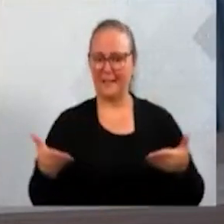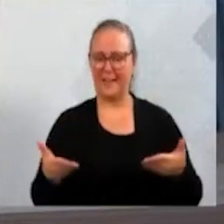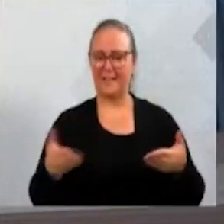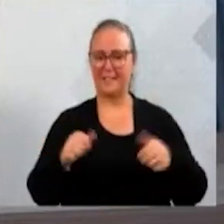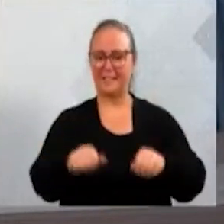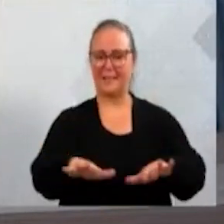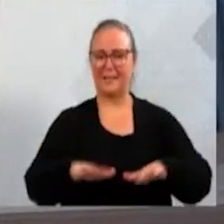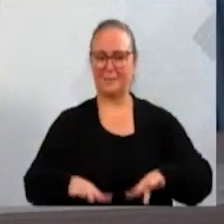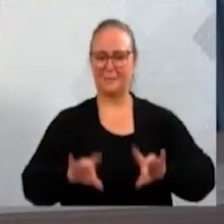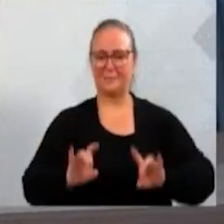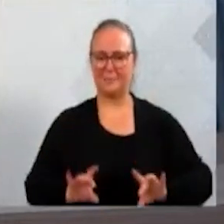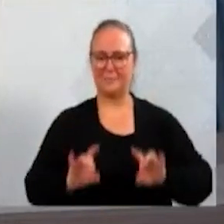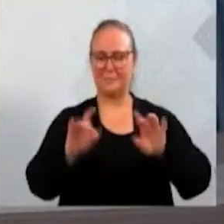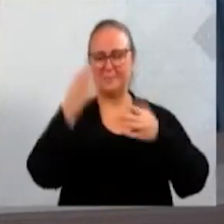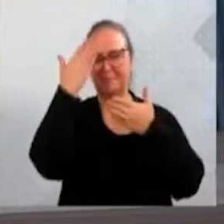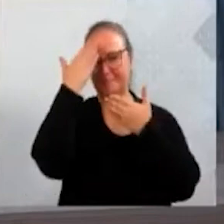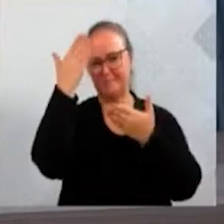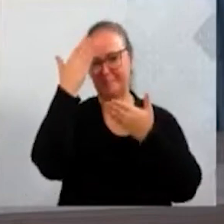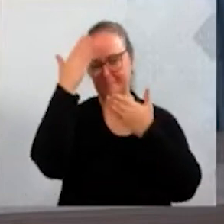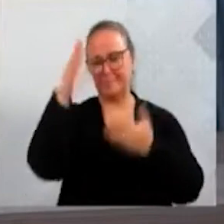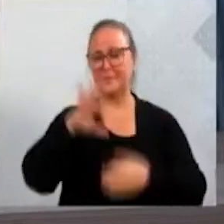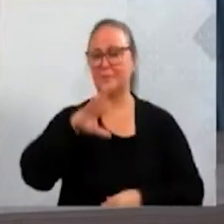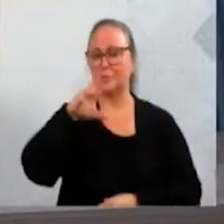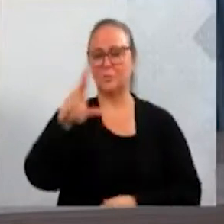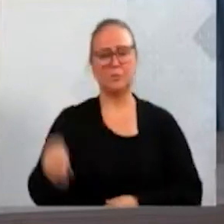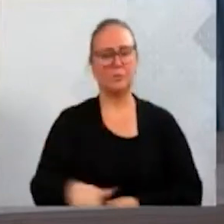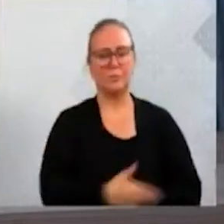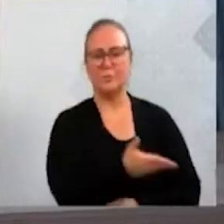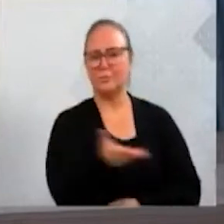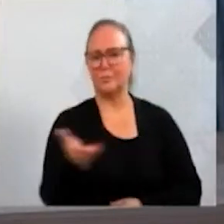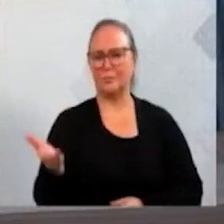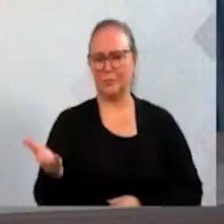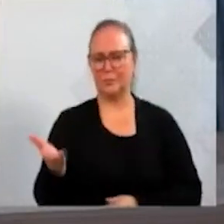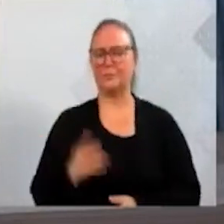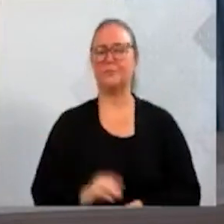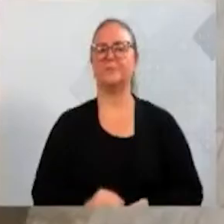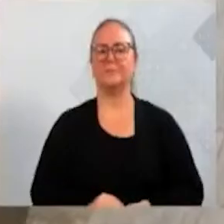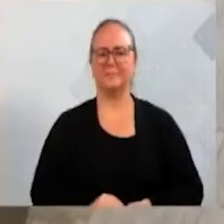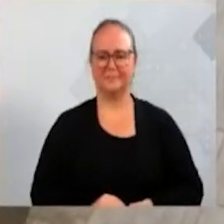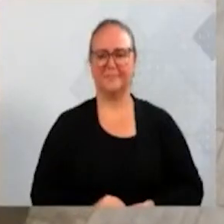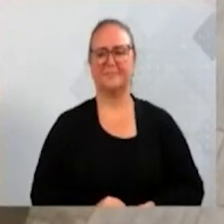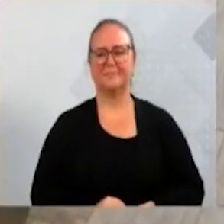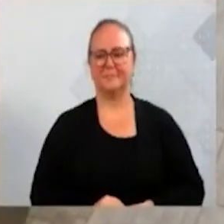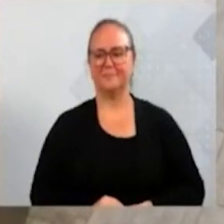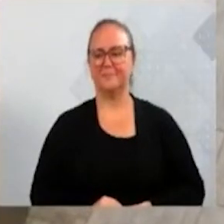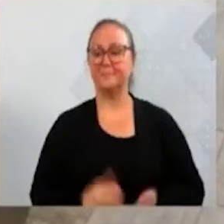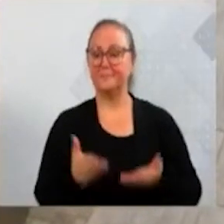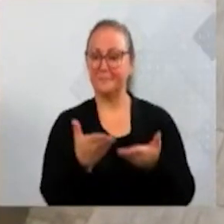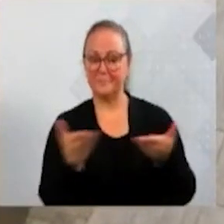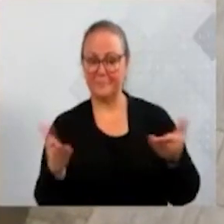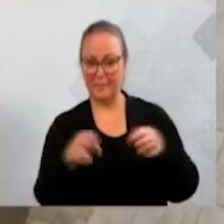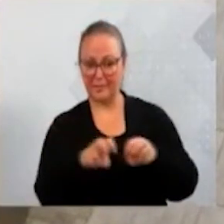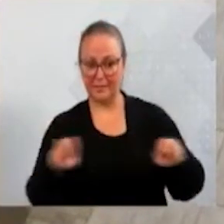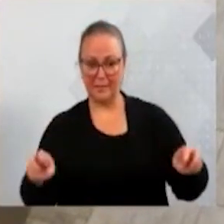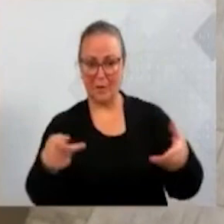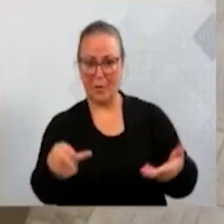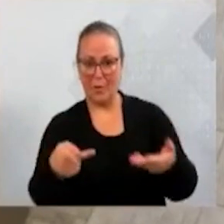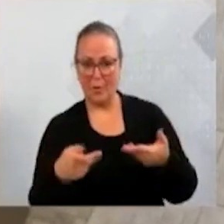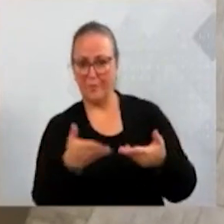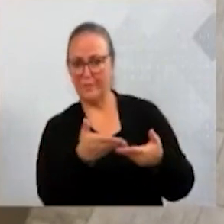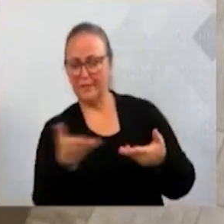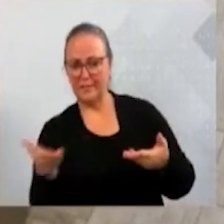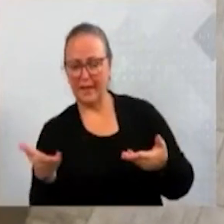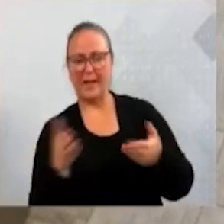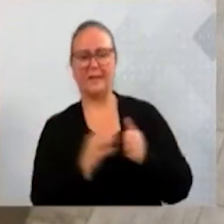esta agradecendo novamente a presença de todos vocês e convidados os homenageados